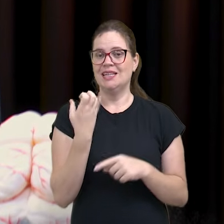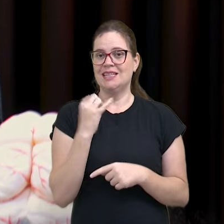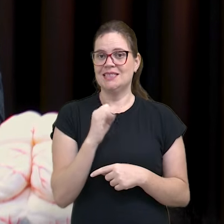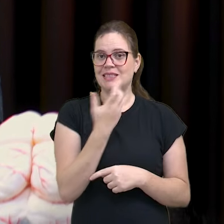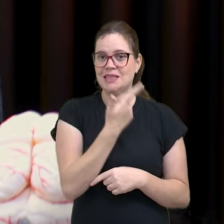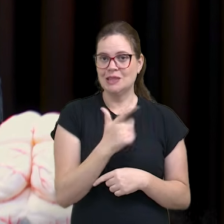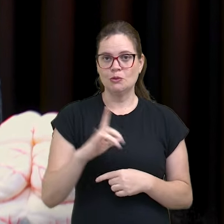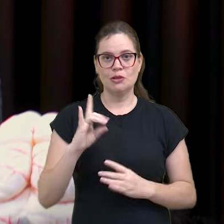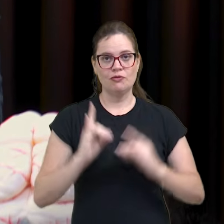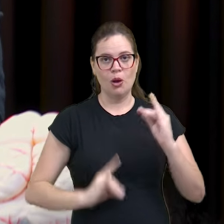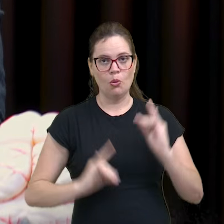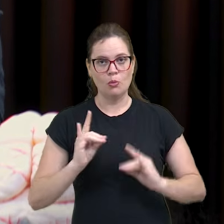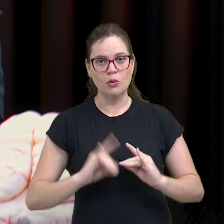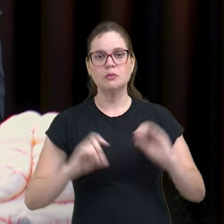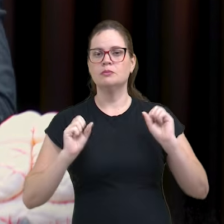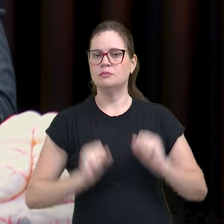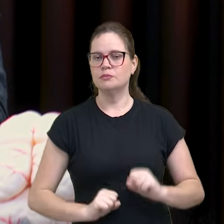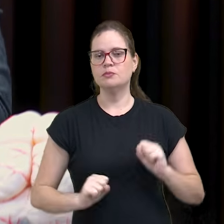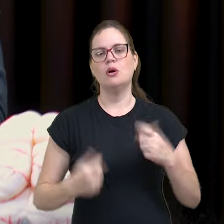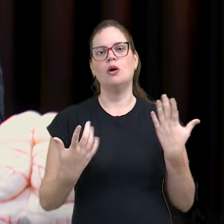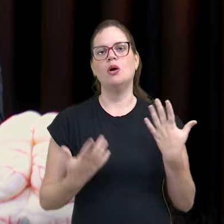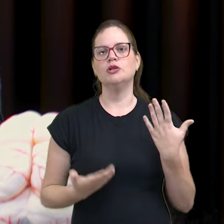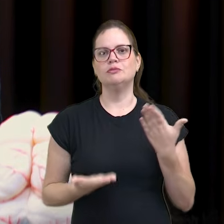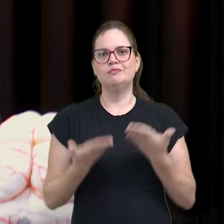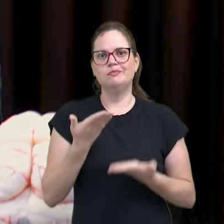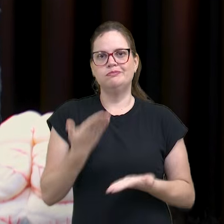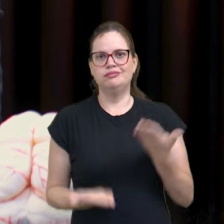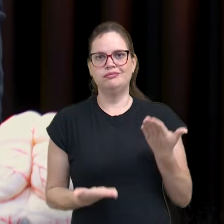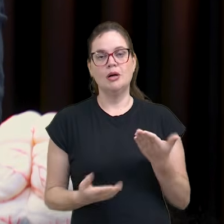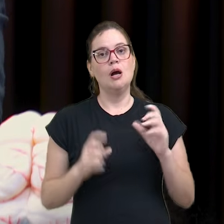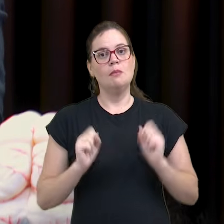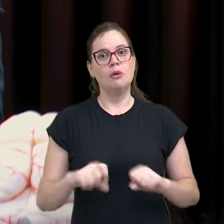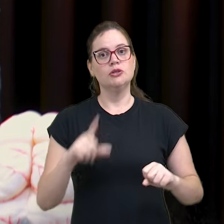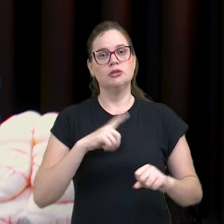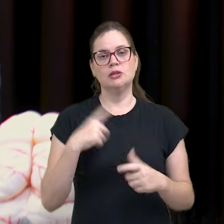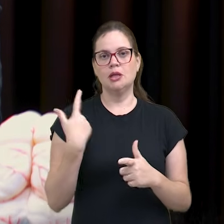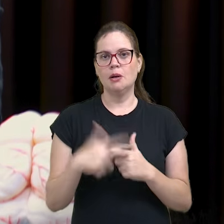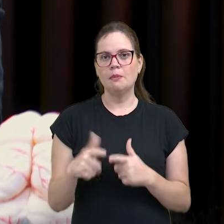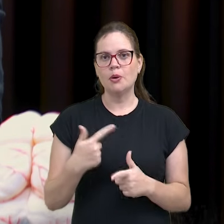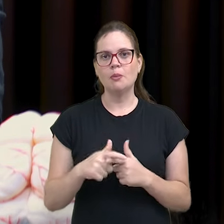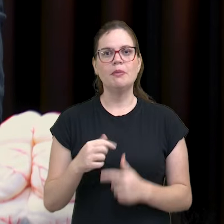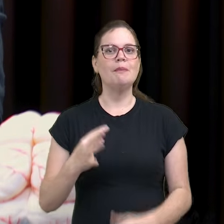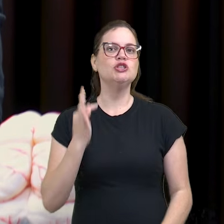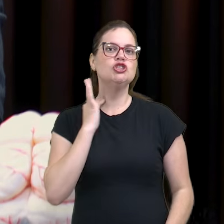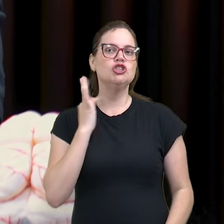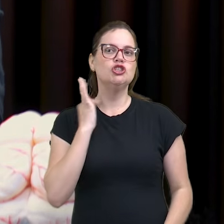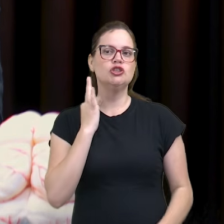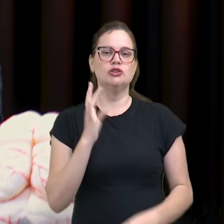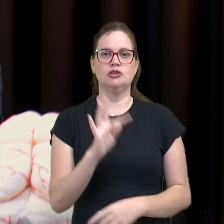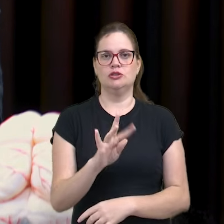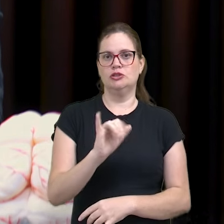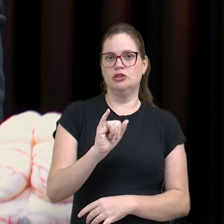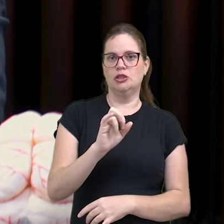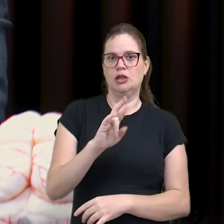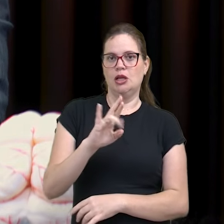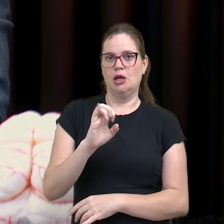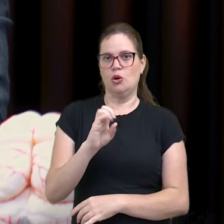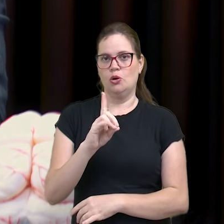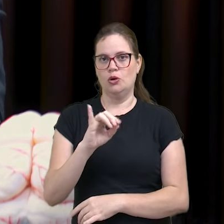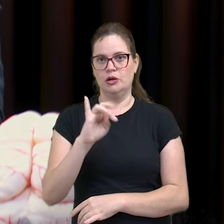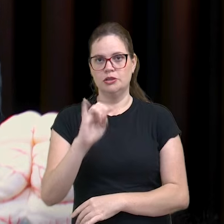exemplos falando sobre esse desequilíbrio hormonal, a preocupação com o sistema endócrino, né,